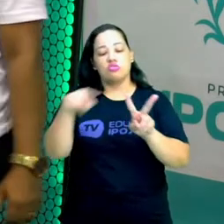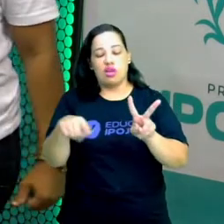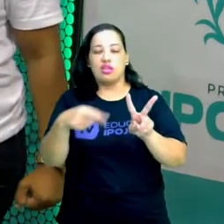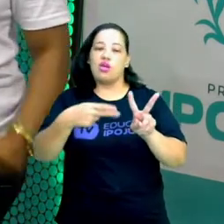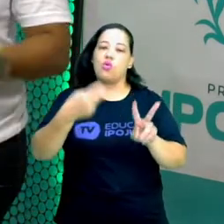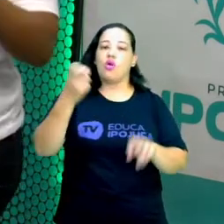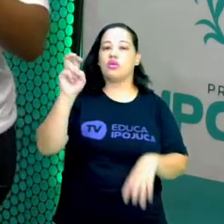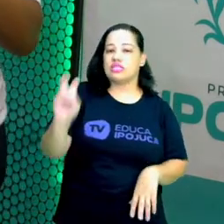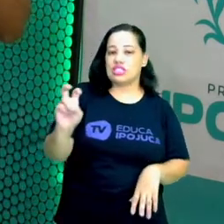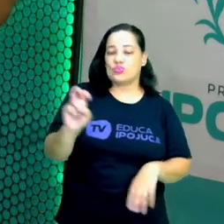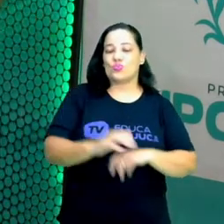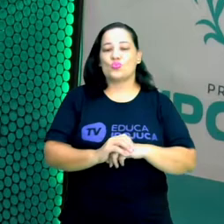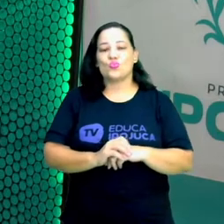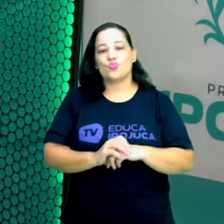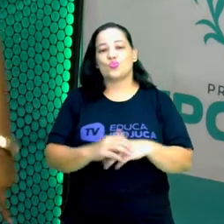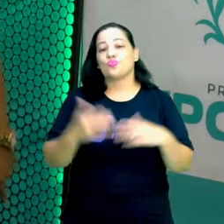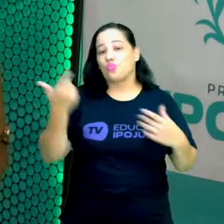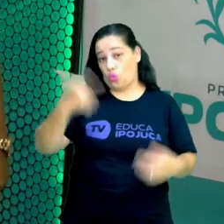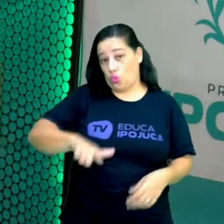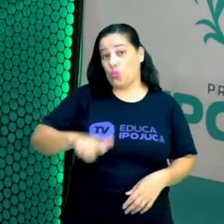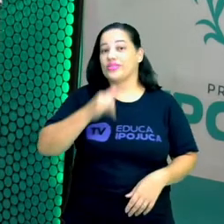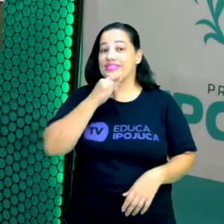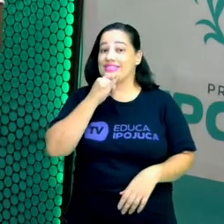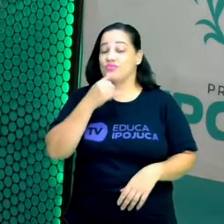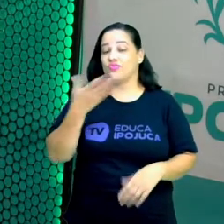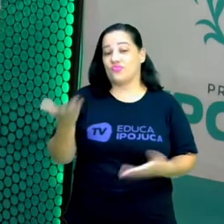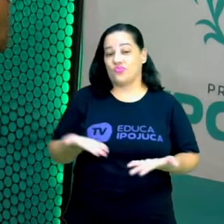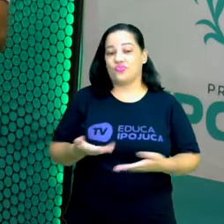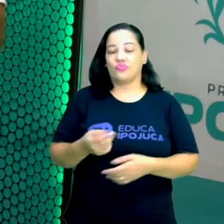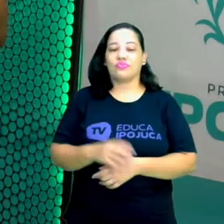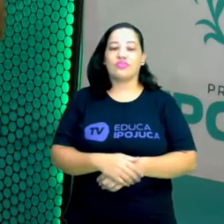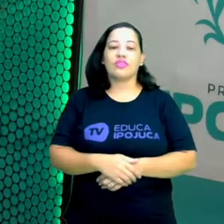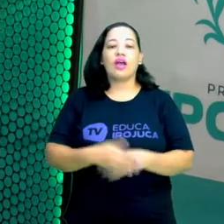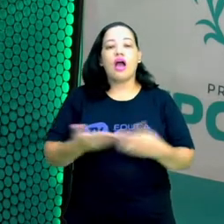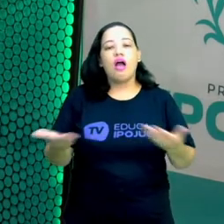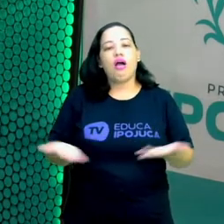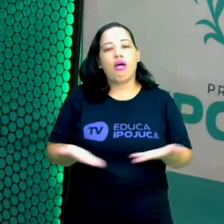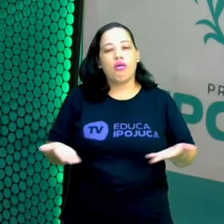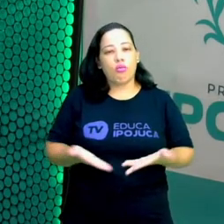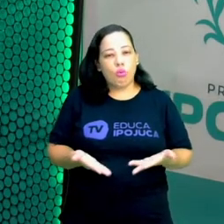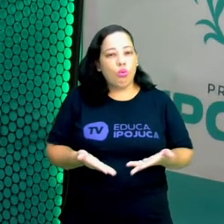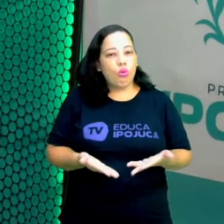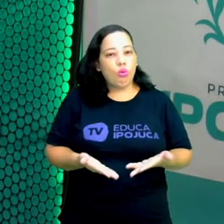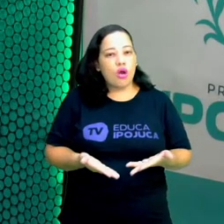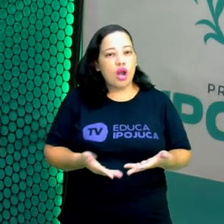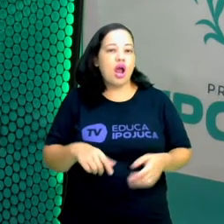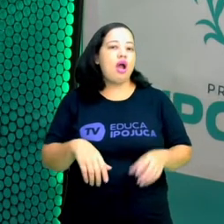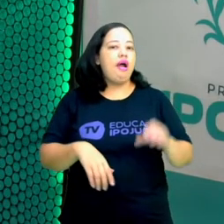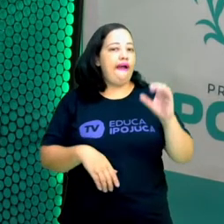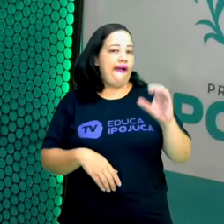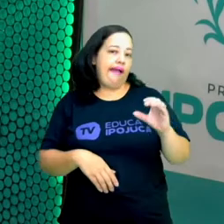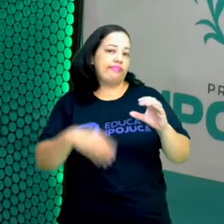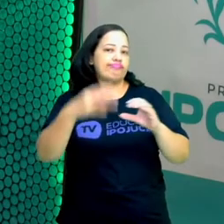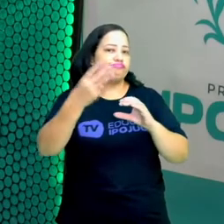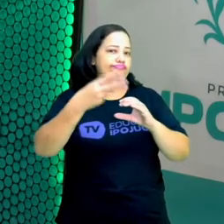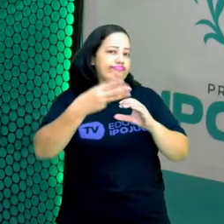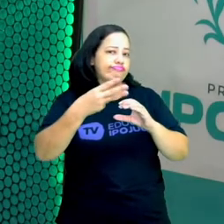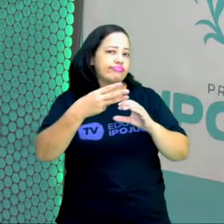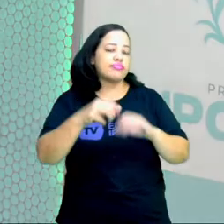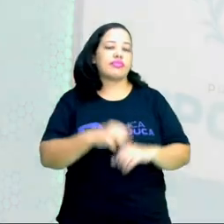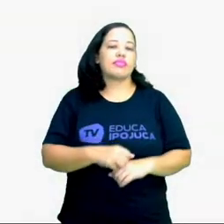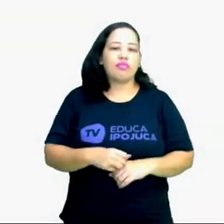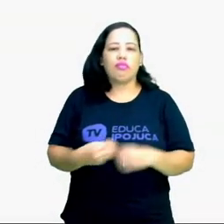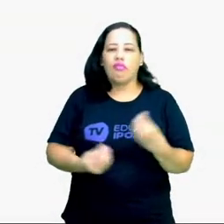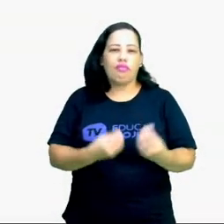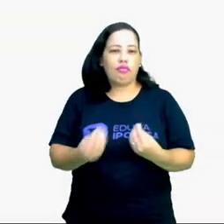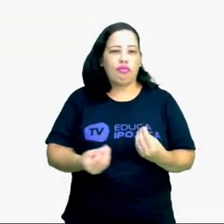5. Vamos ver outro exemplo? E agora a raiz cúbica. Aqui é um cubo.